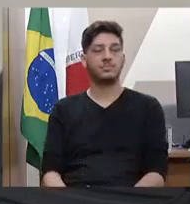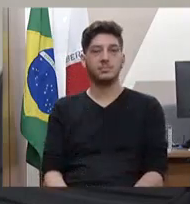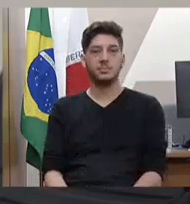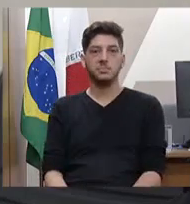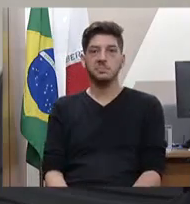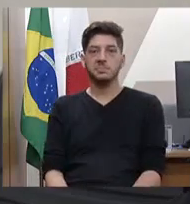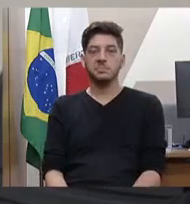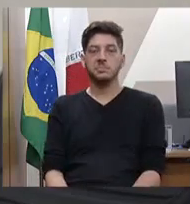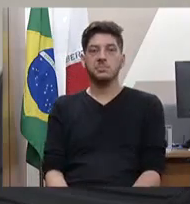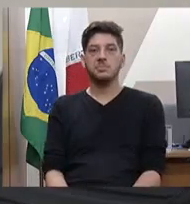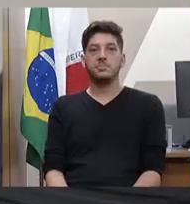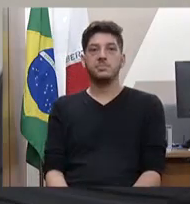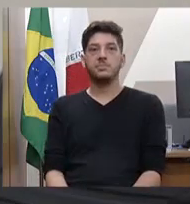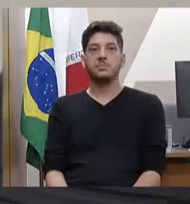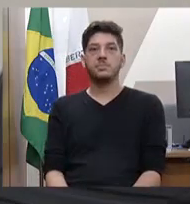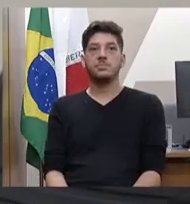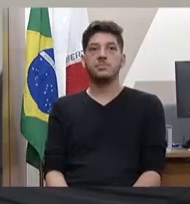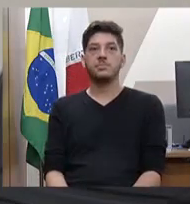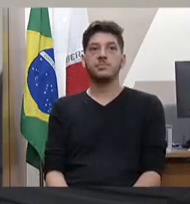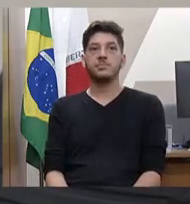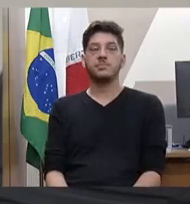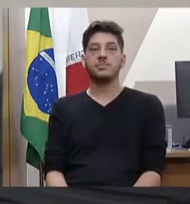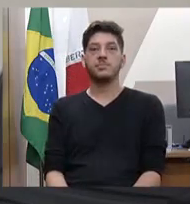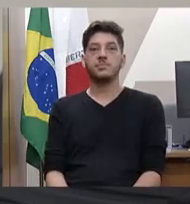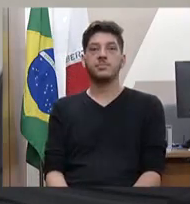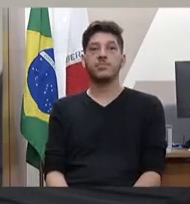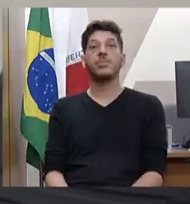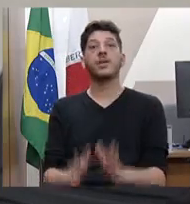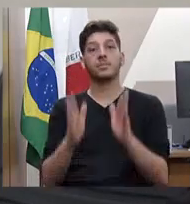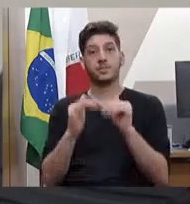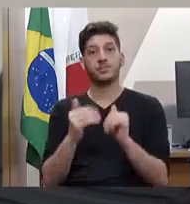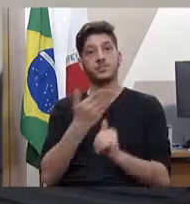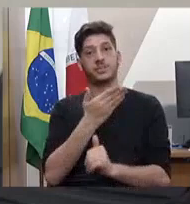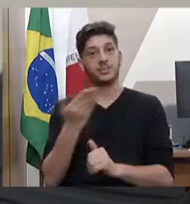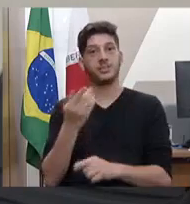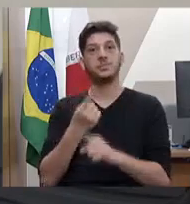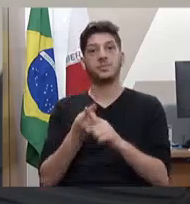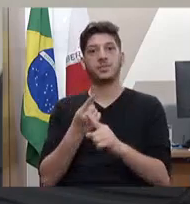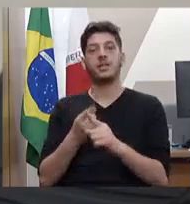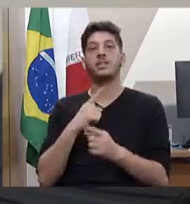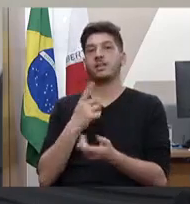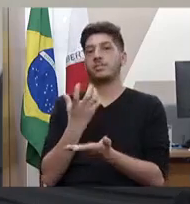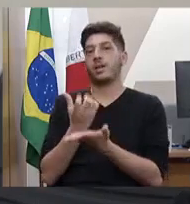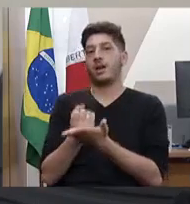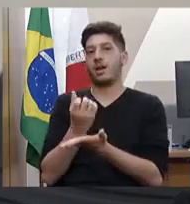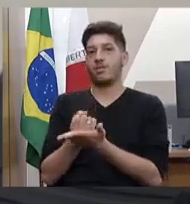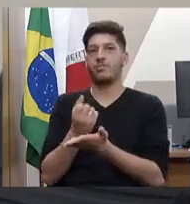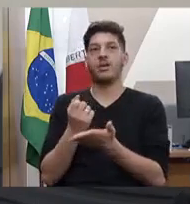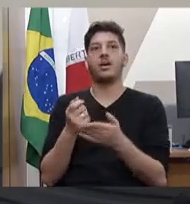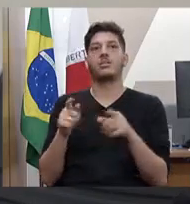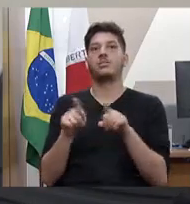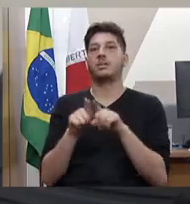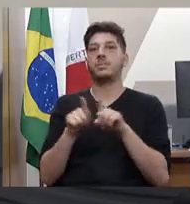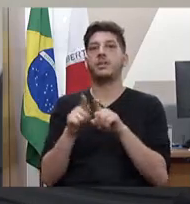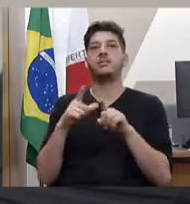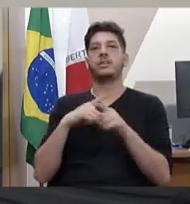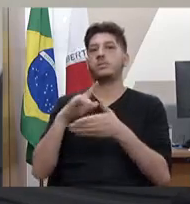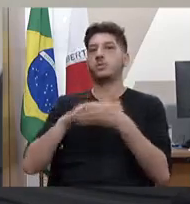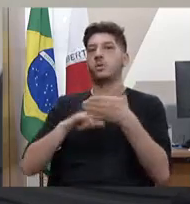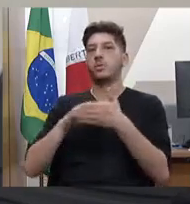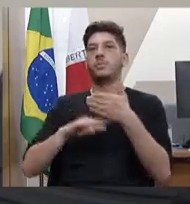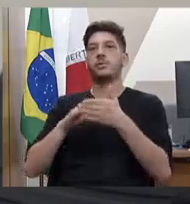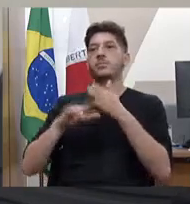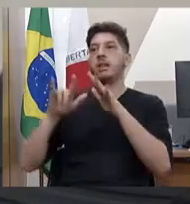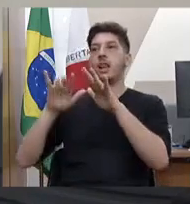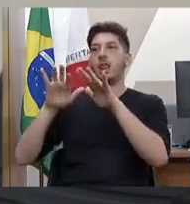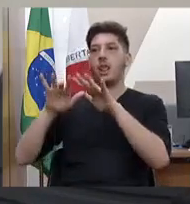aí a gente pede como tá sendo gravado né tá sendo feito notas que a pessoa se